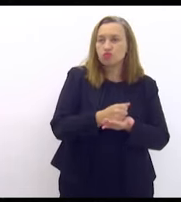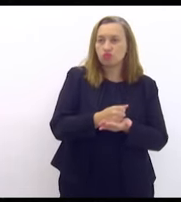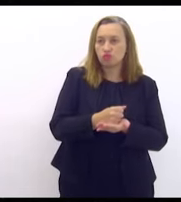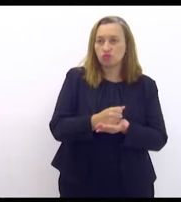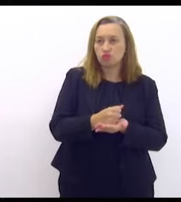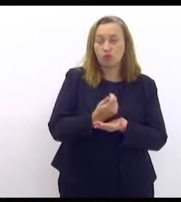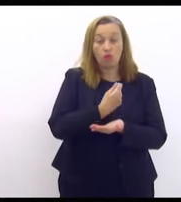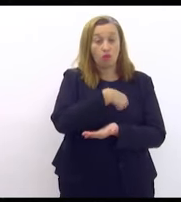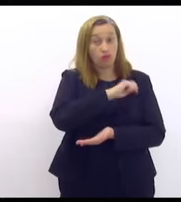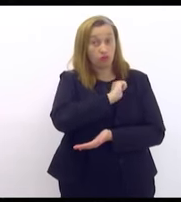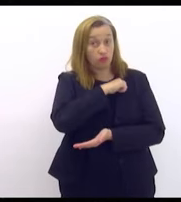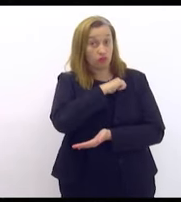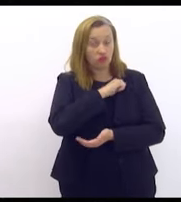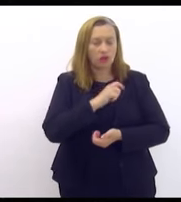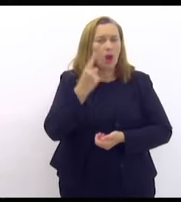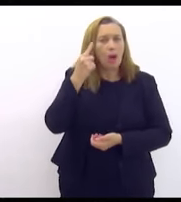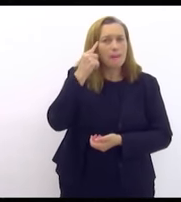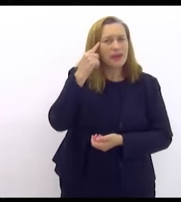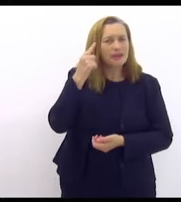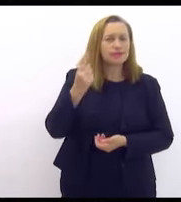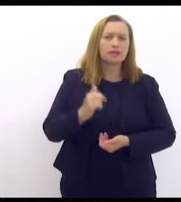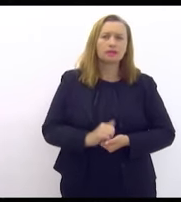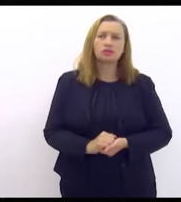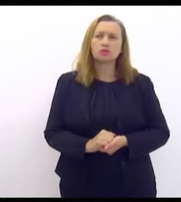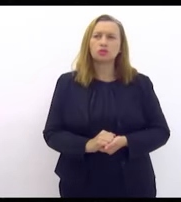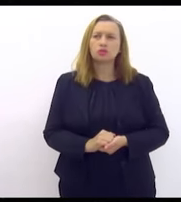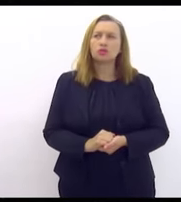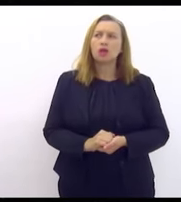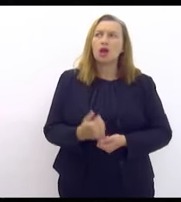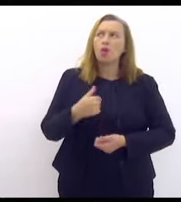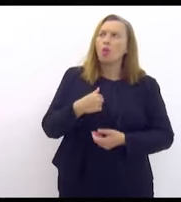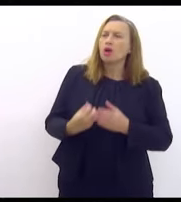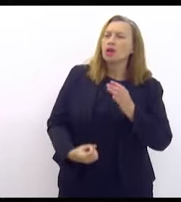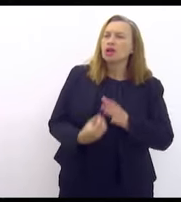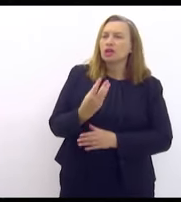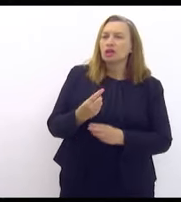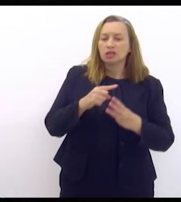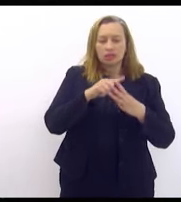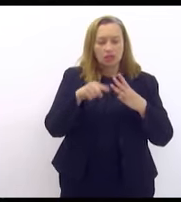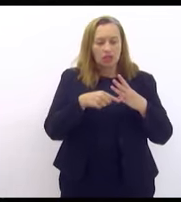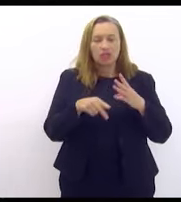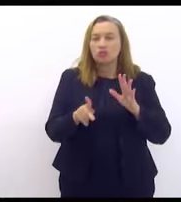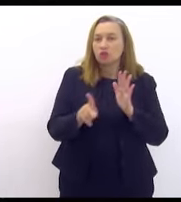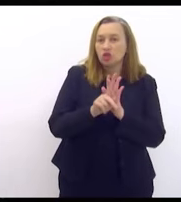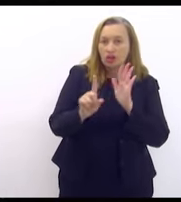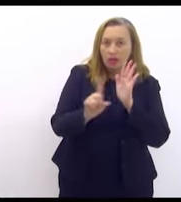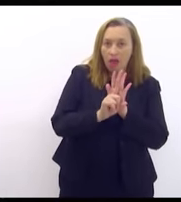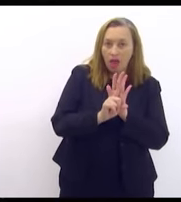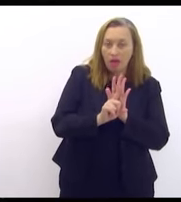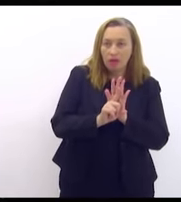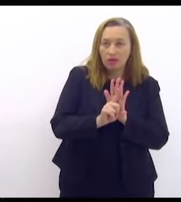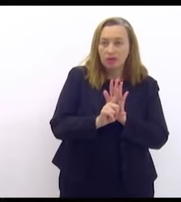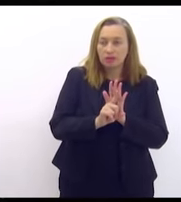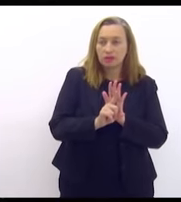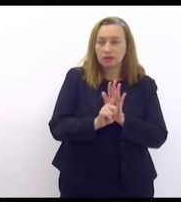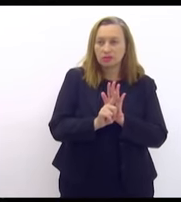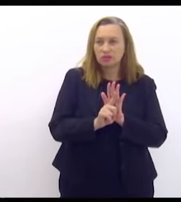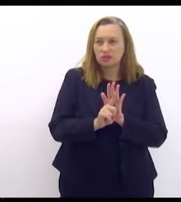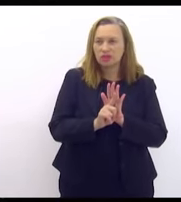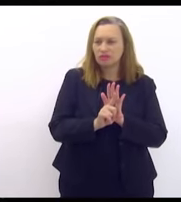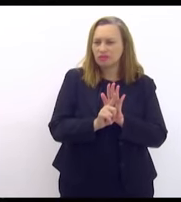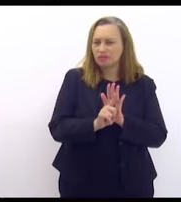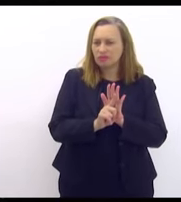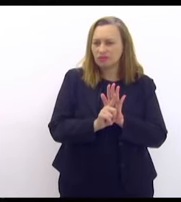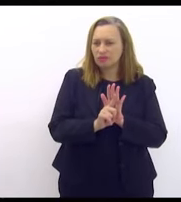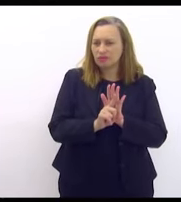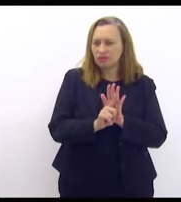E, pensando nos benefícios fiscais, eu criei três projetos de lei que veda a concessão